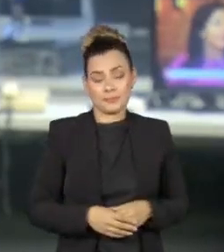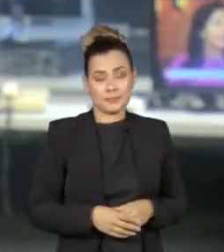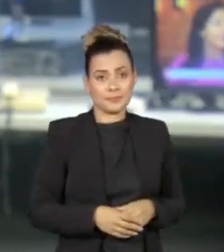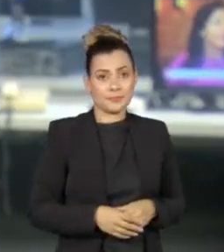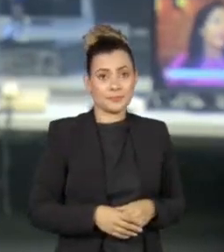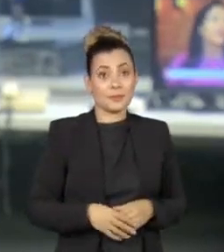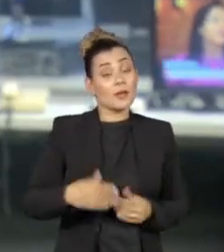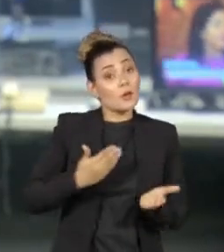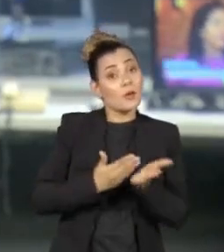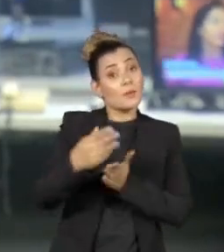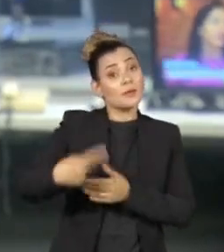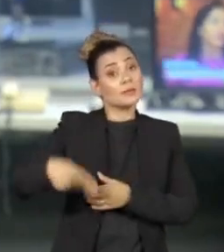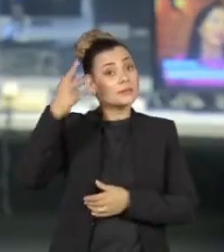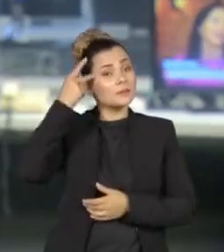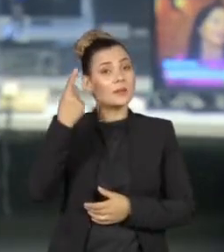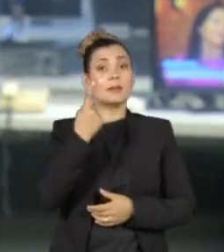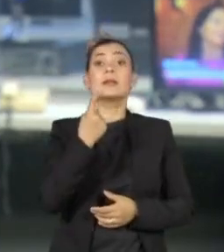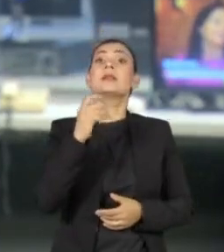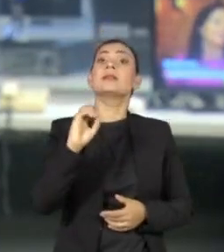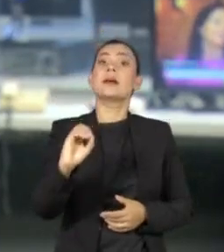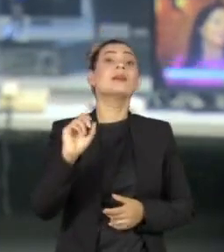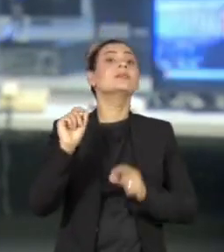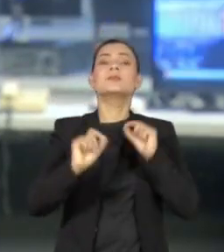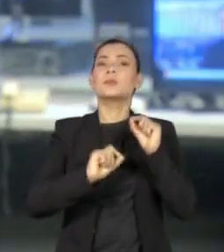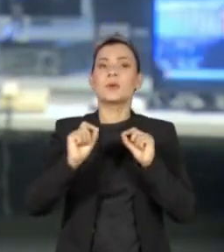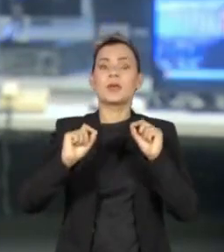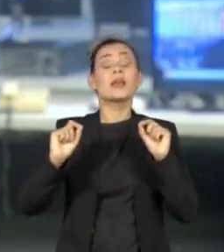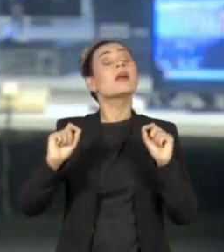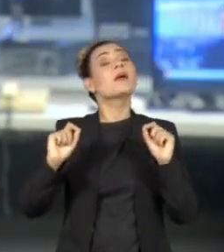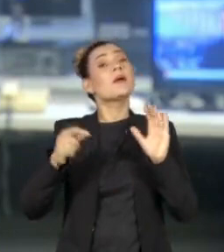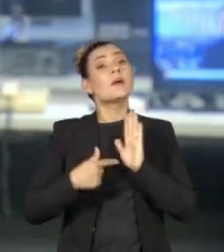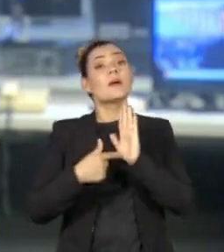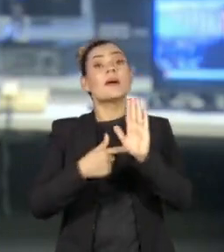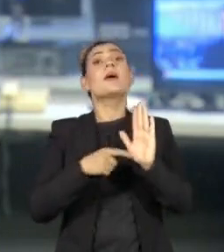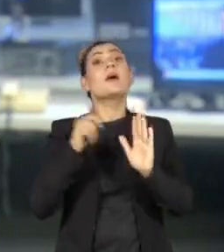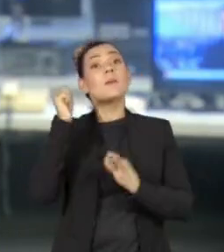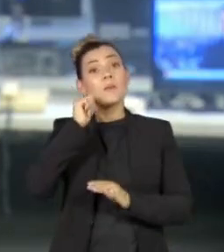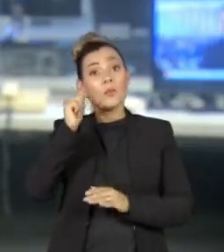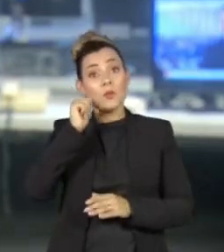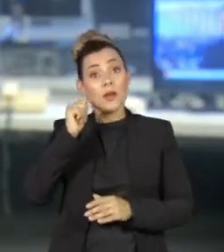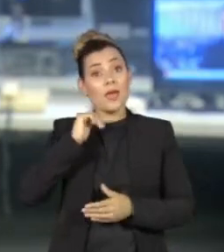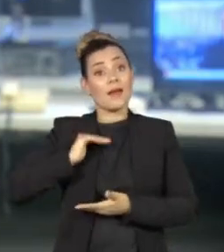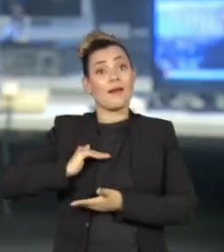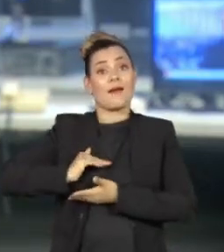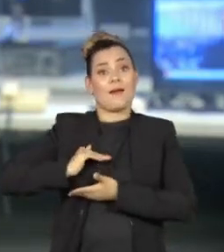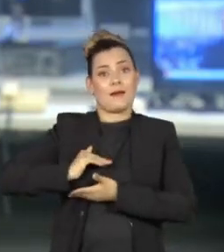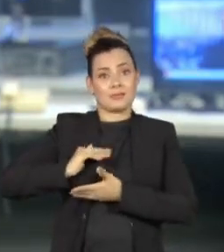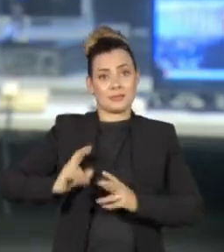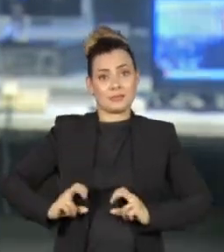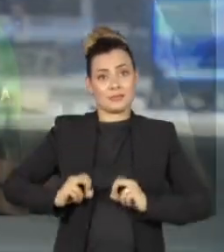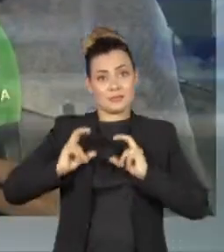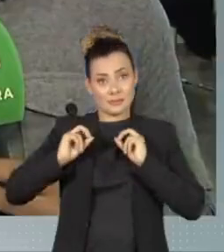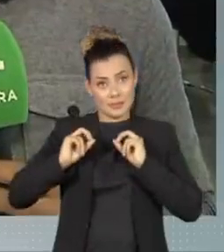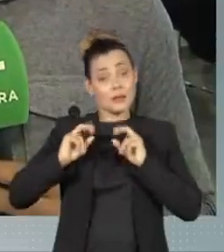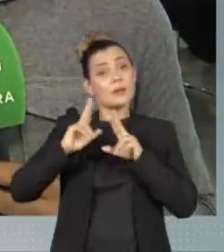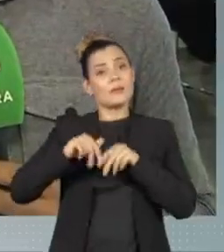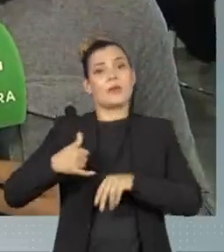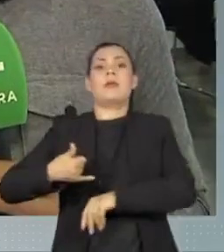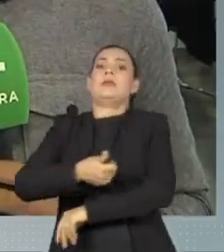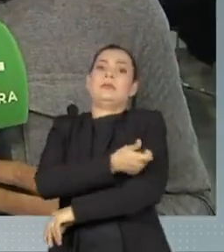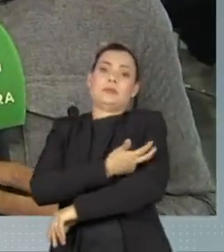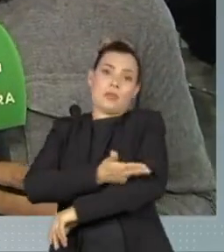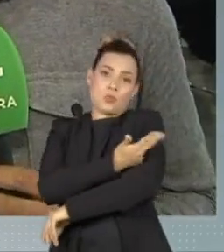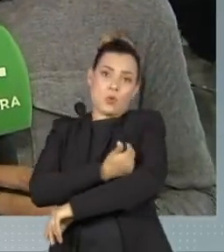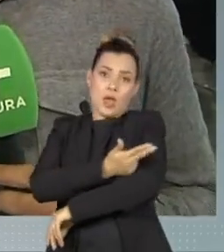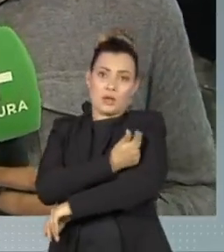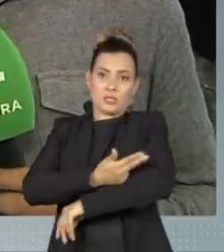Começa hoje em São Paulo a 10ª edição da Tatu Week, com ação social para mulheres portadoras de câncer. O repórter Felipe Neves está lá e